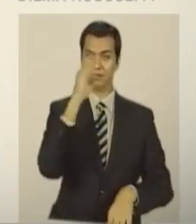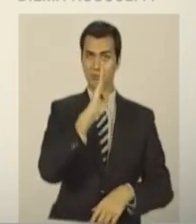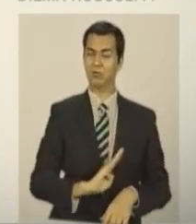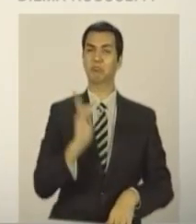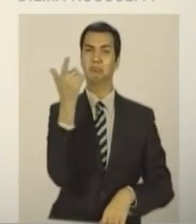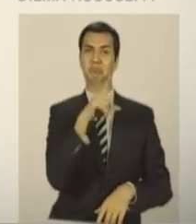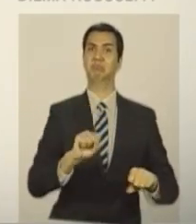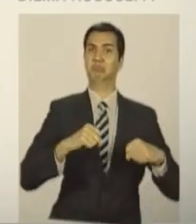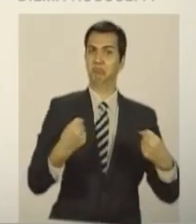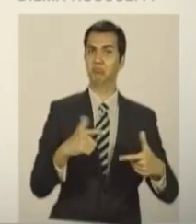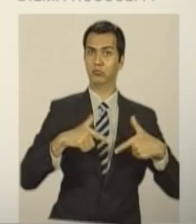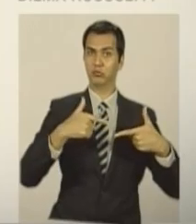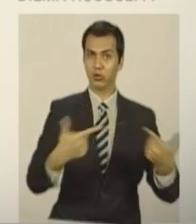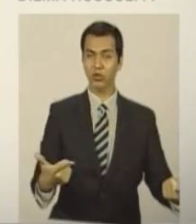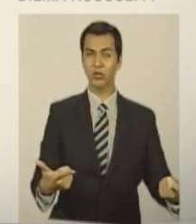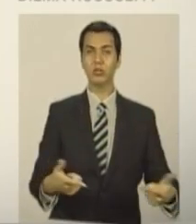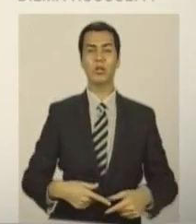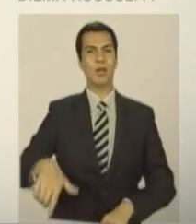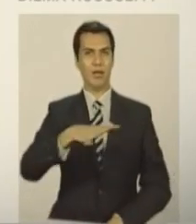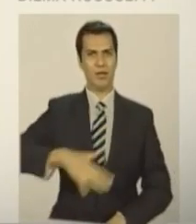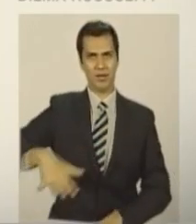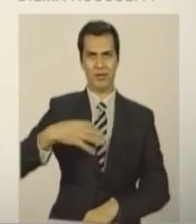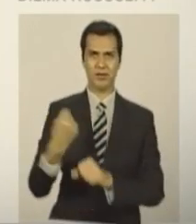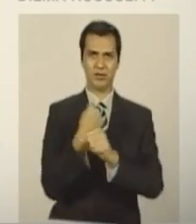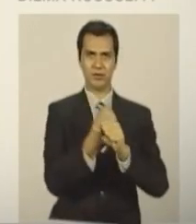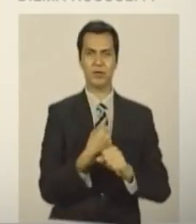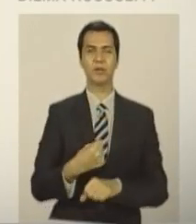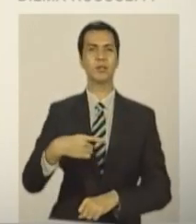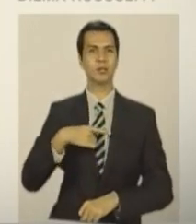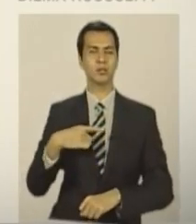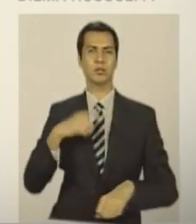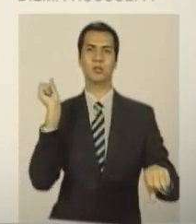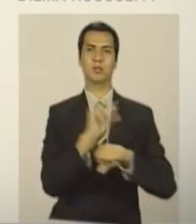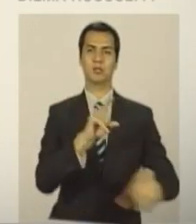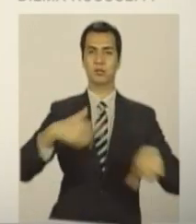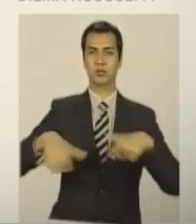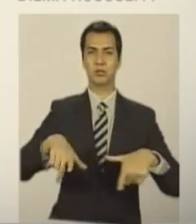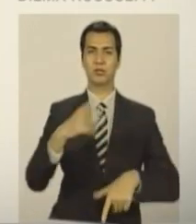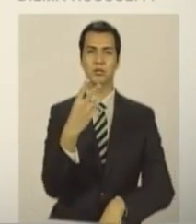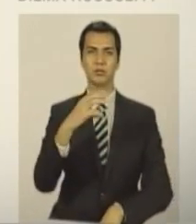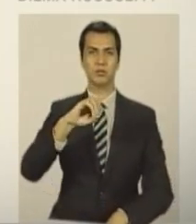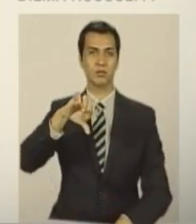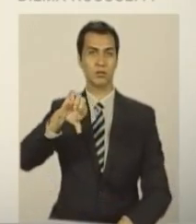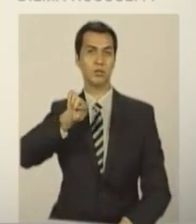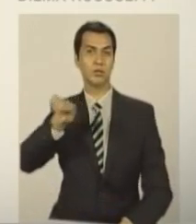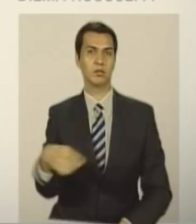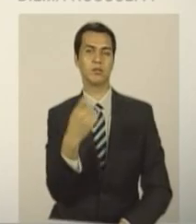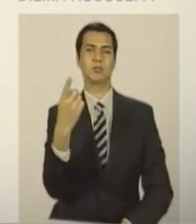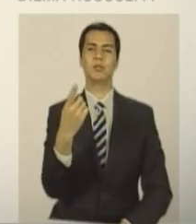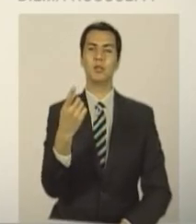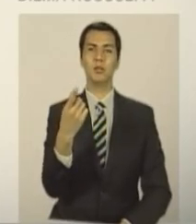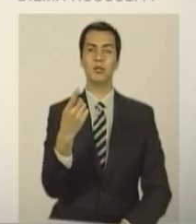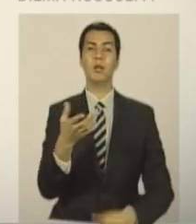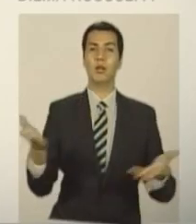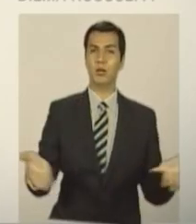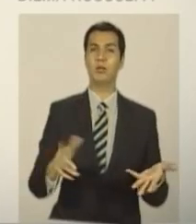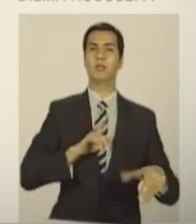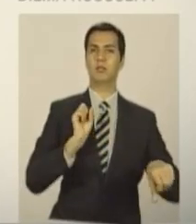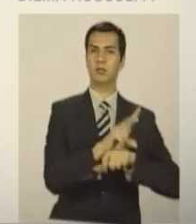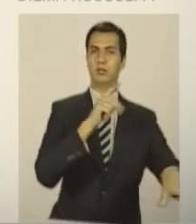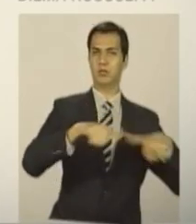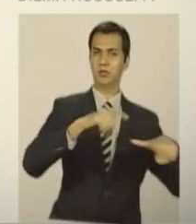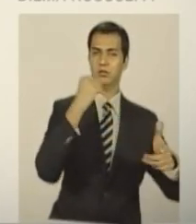até outubro, o setor já abriu mais de 309.000 vagas. Com mais empregos e com mais consumo, a